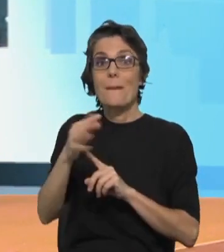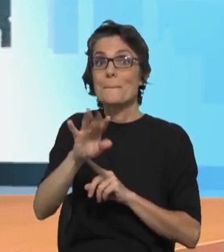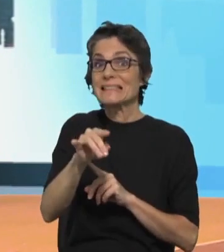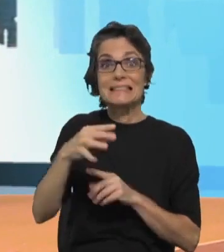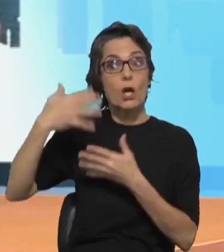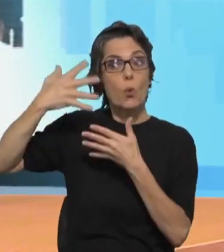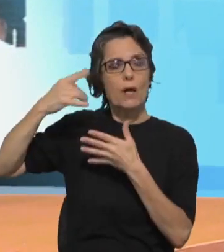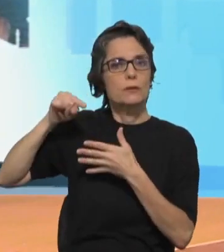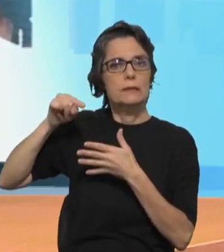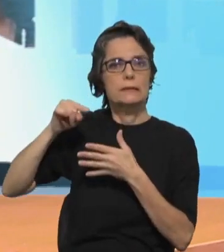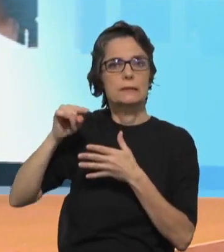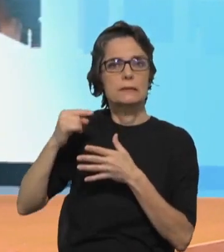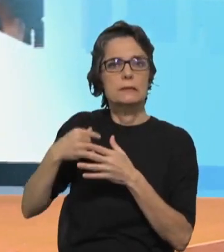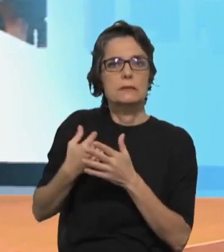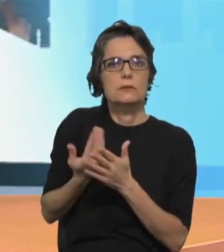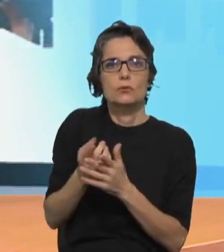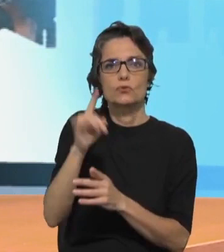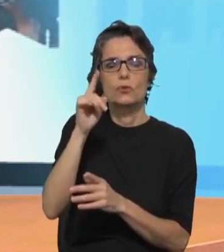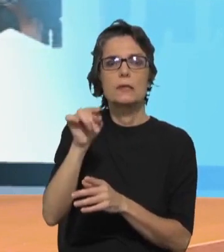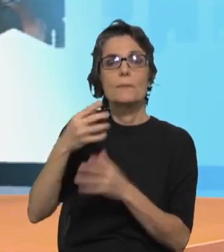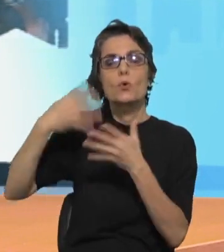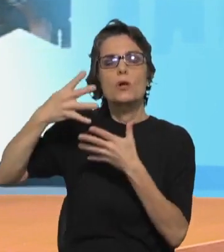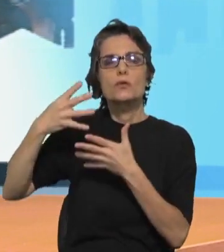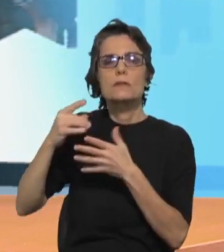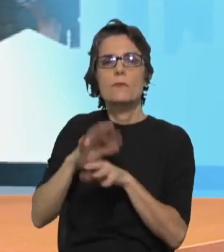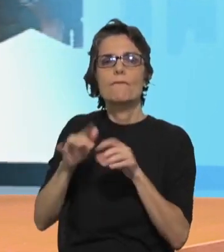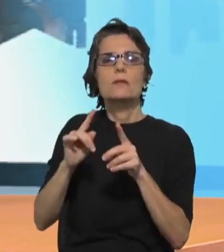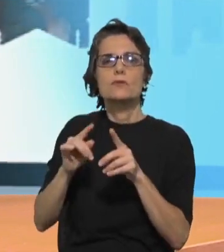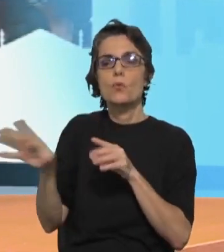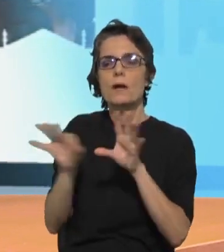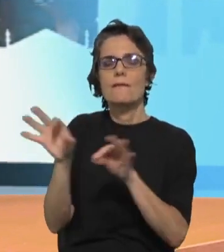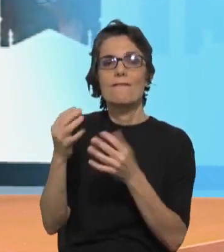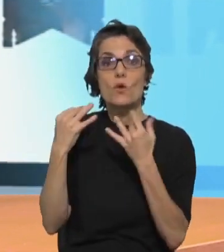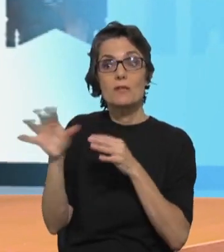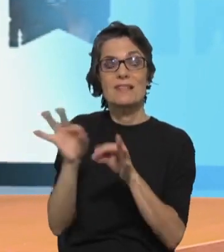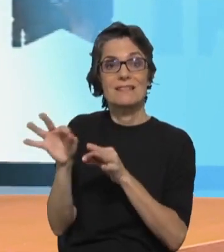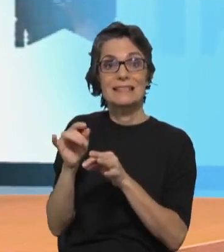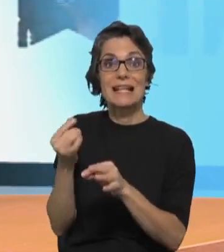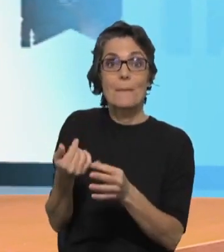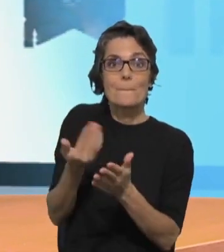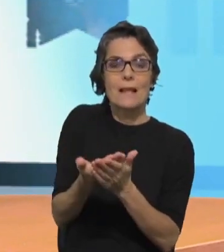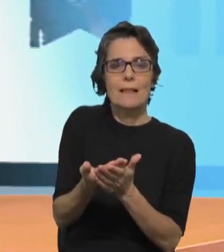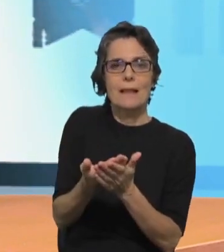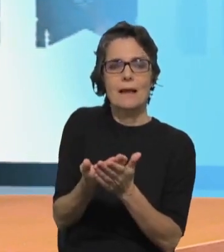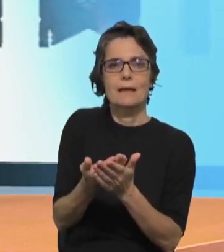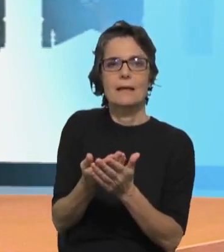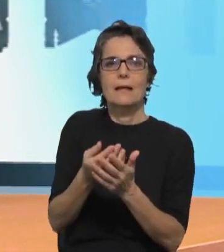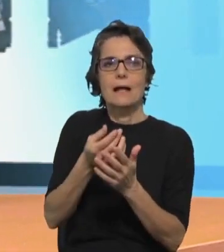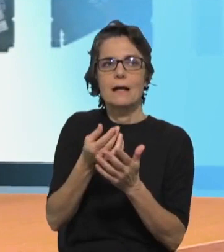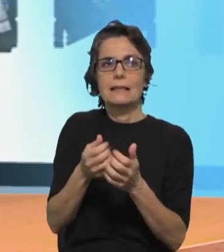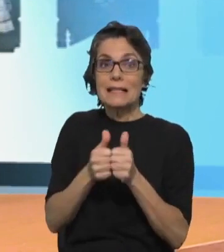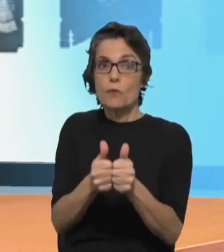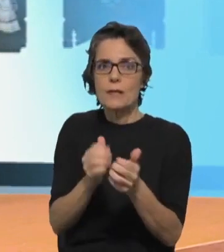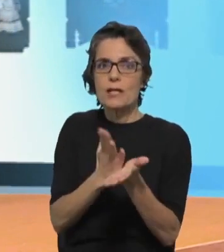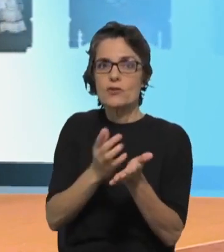algoritmos nos dão. Os algoritmos estão a selecionar para nós informação que, à partida, vão reforçar aquilo que nós pensamos. Isto